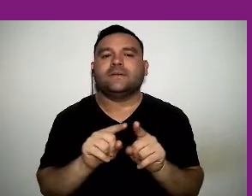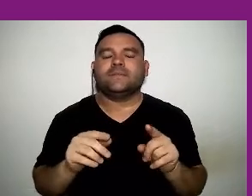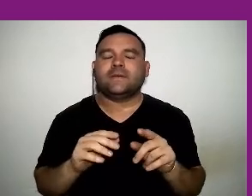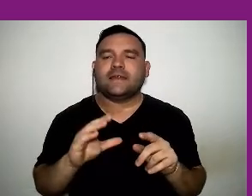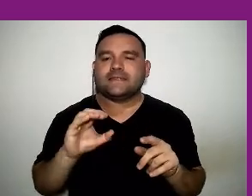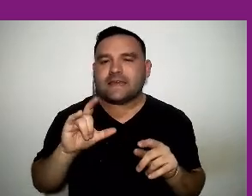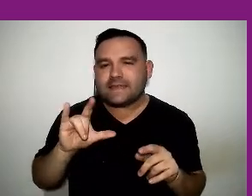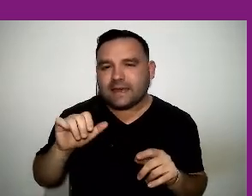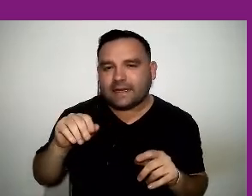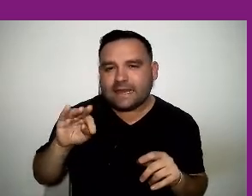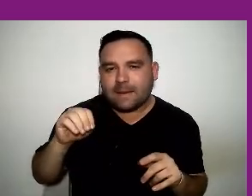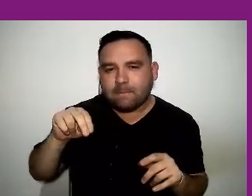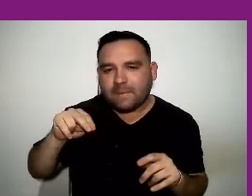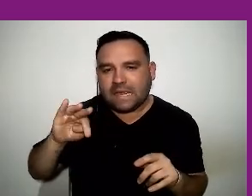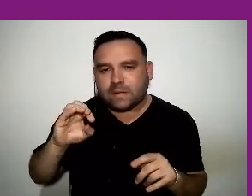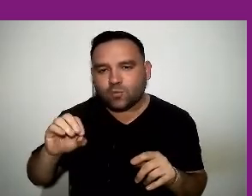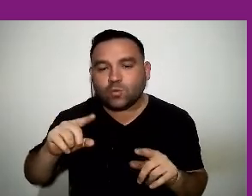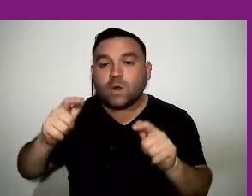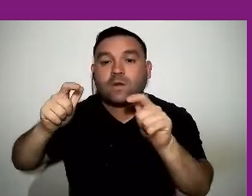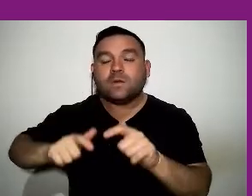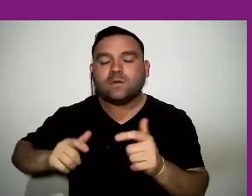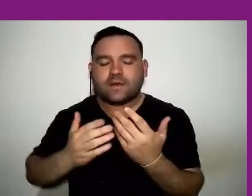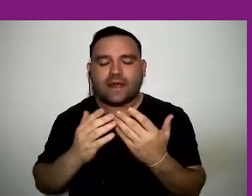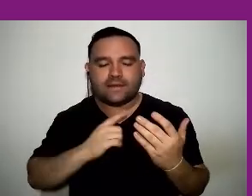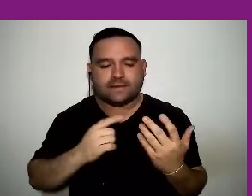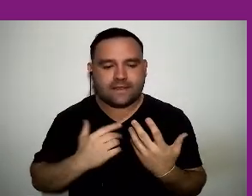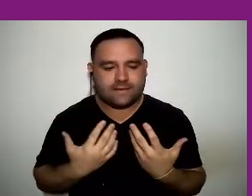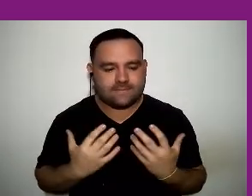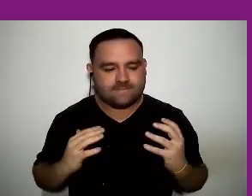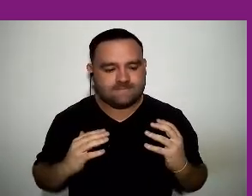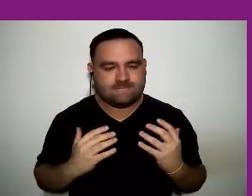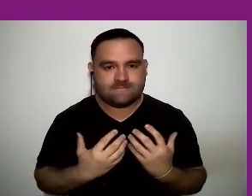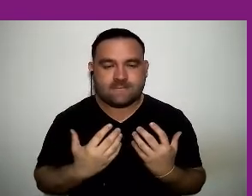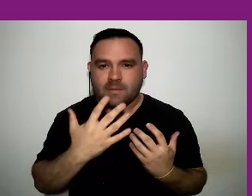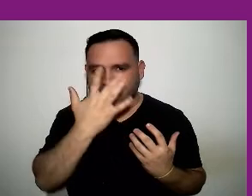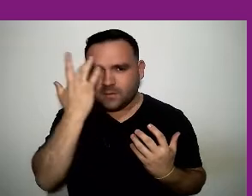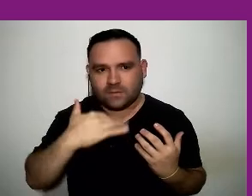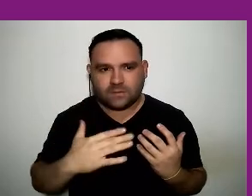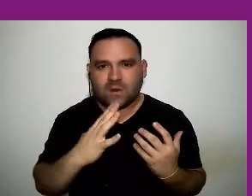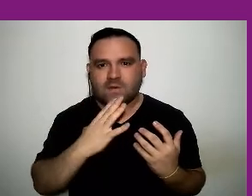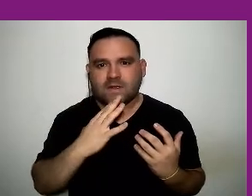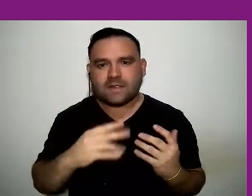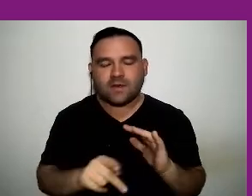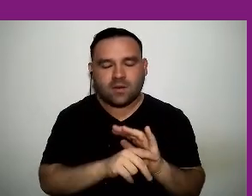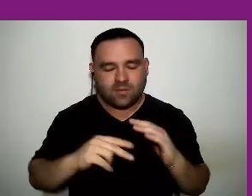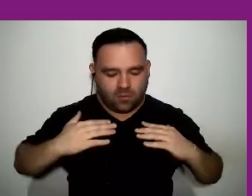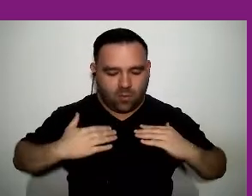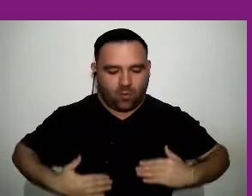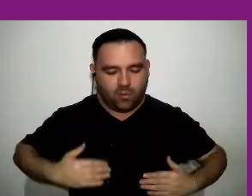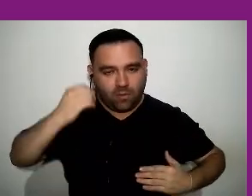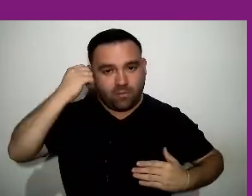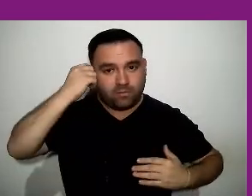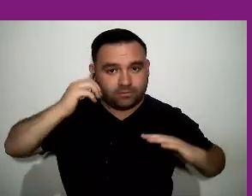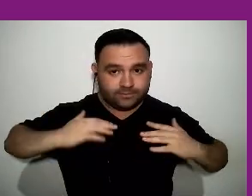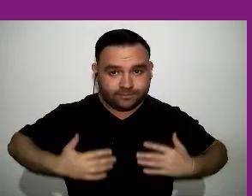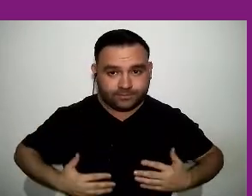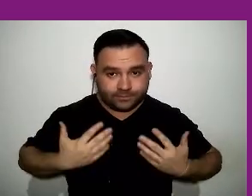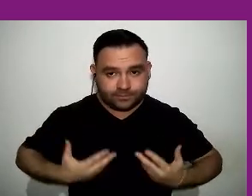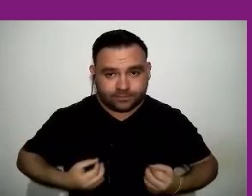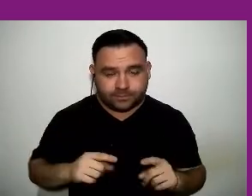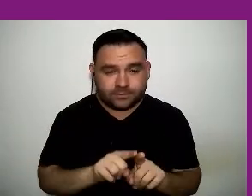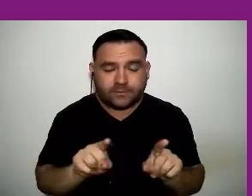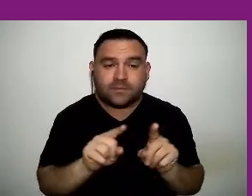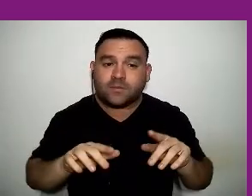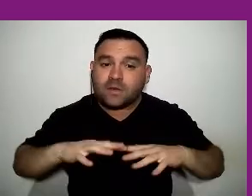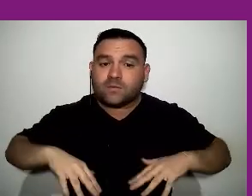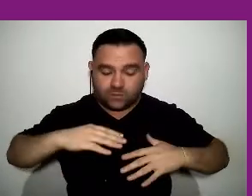cisalhamento, né, que fica entre as áreas fechadas e abertas, que é o mecanismo conhecido de lesão pulmonar, e tudo que é feito